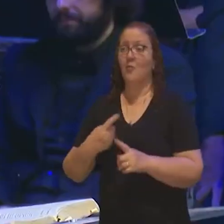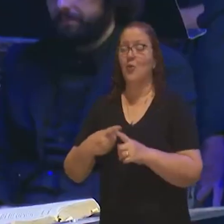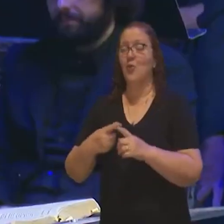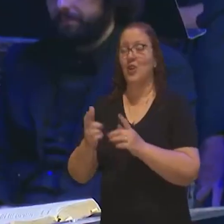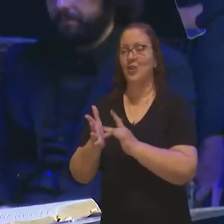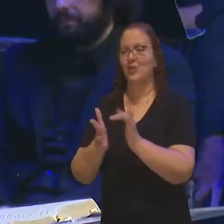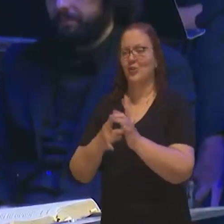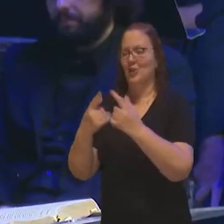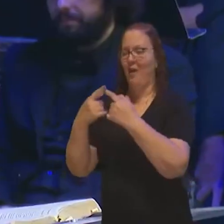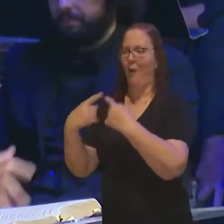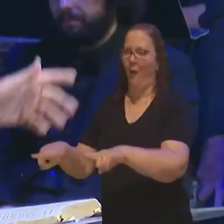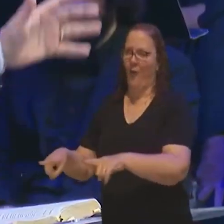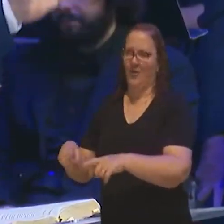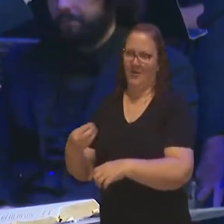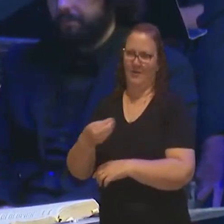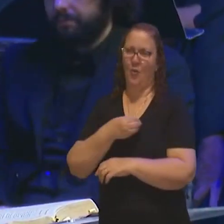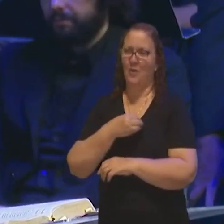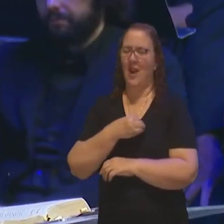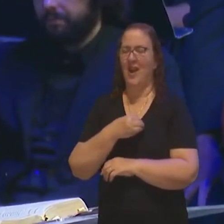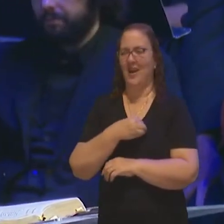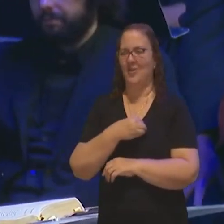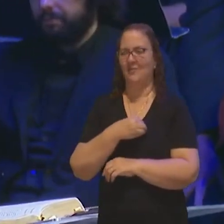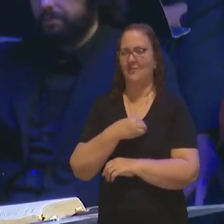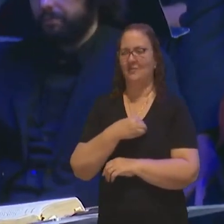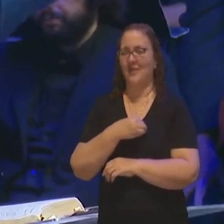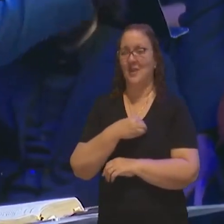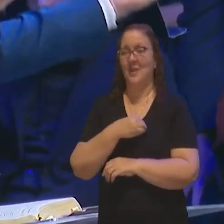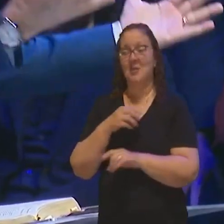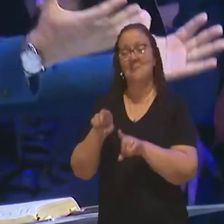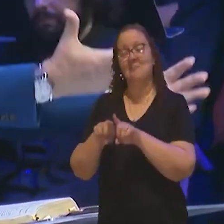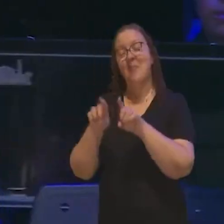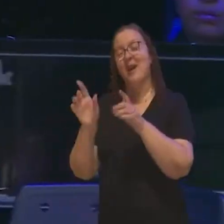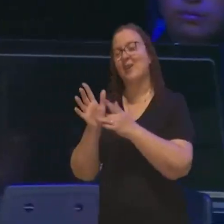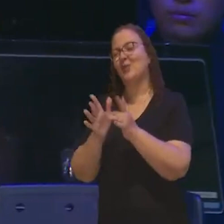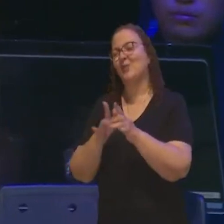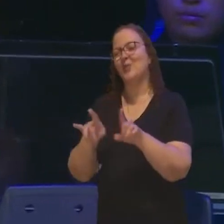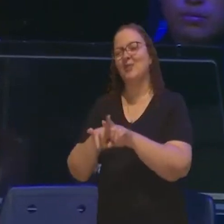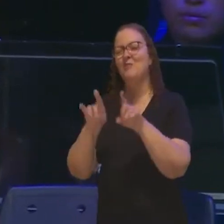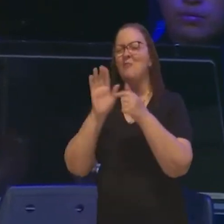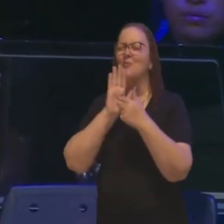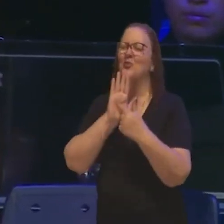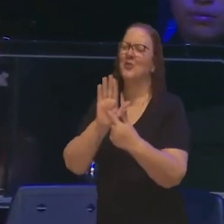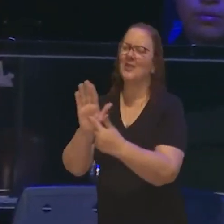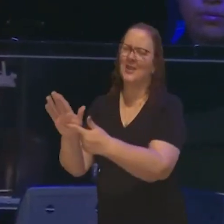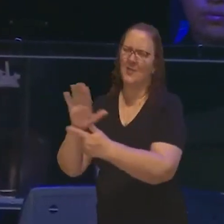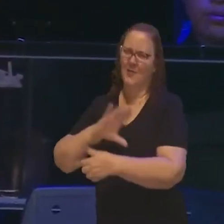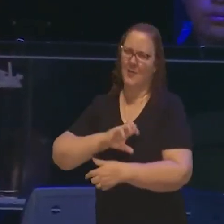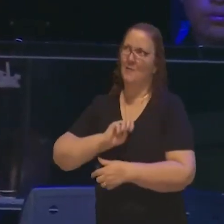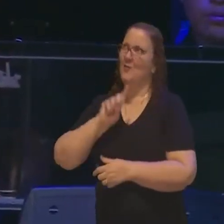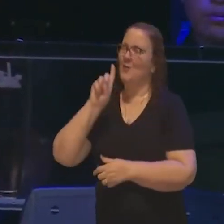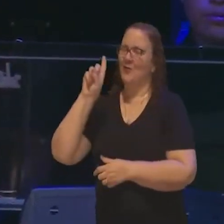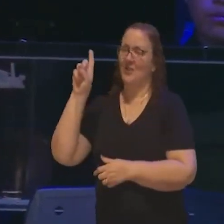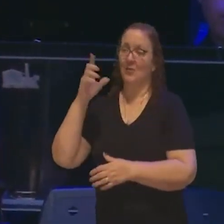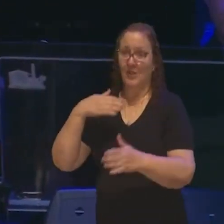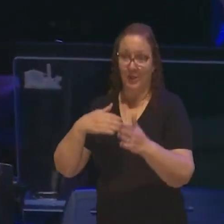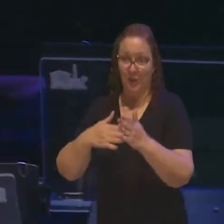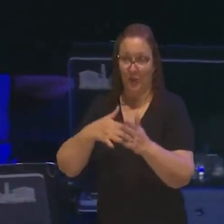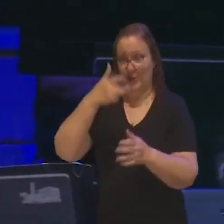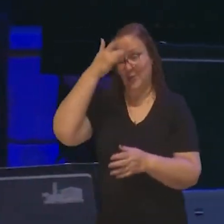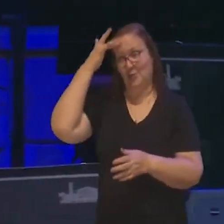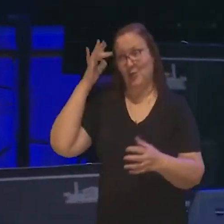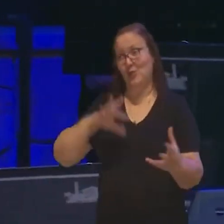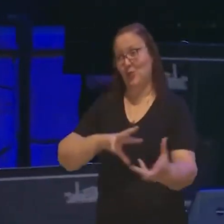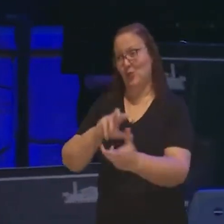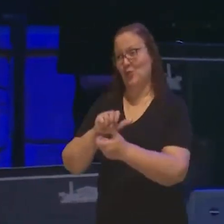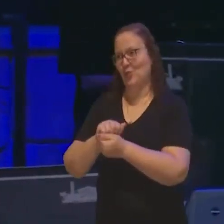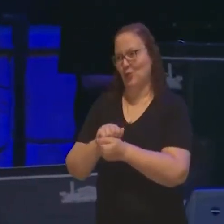porque ele combatia o erro, mas ele também expressava o amor grandioso de Deus pela humanidade. Porque ele foi o verbo